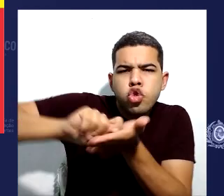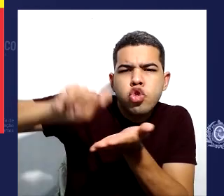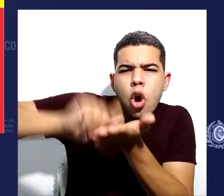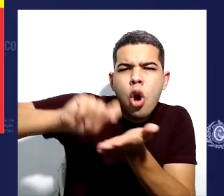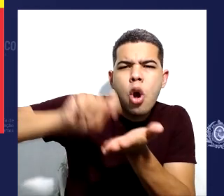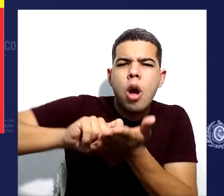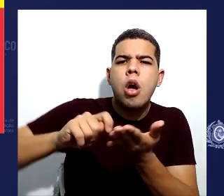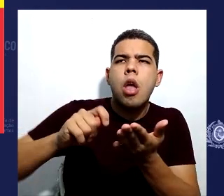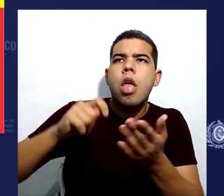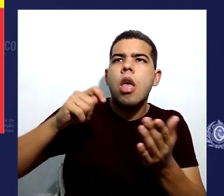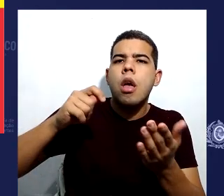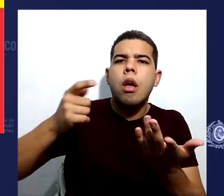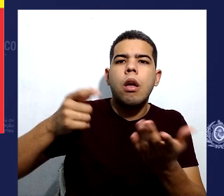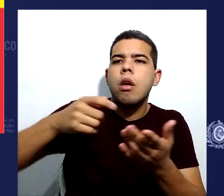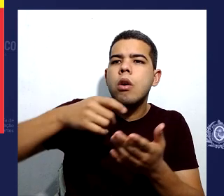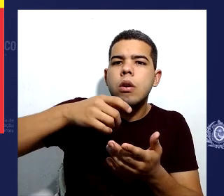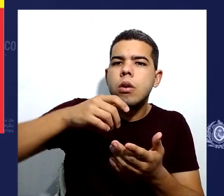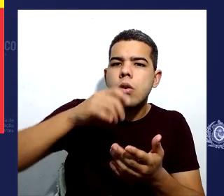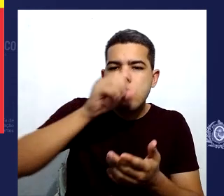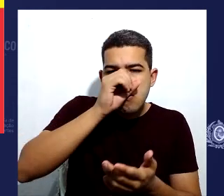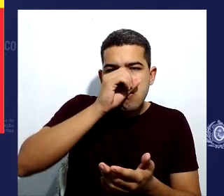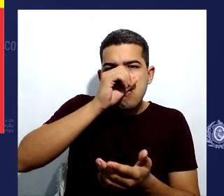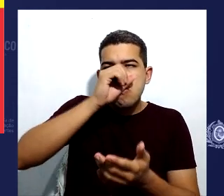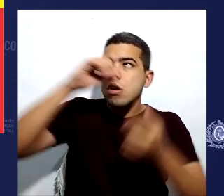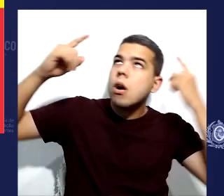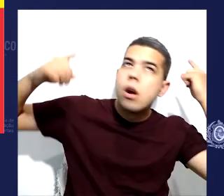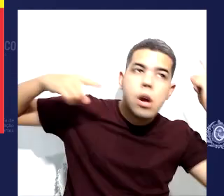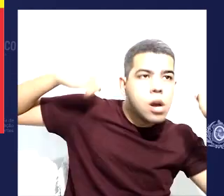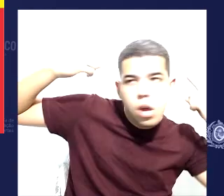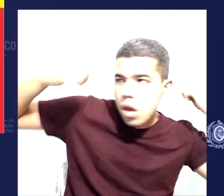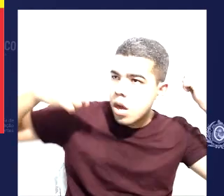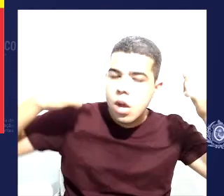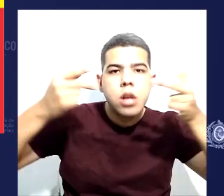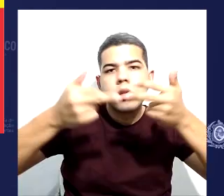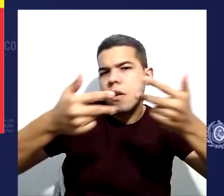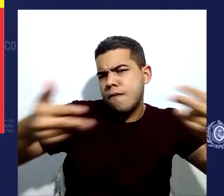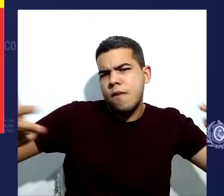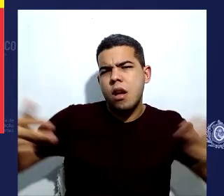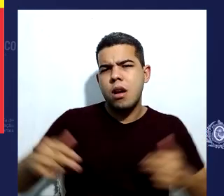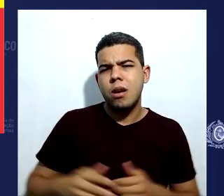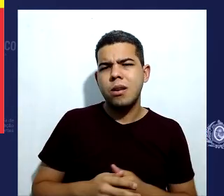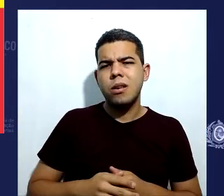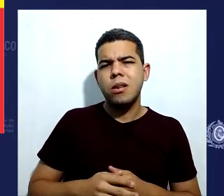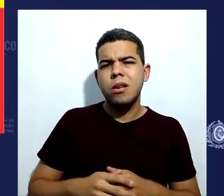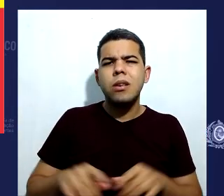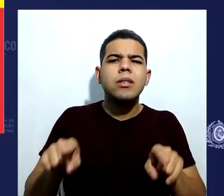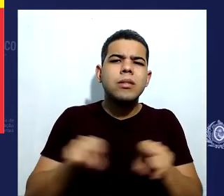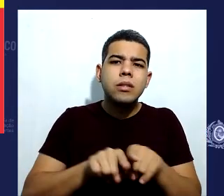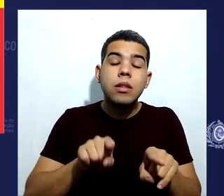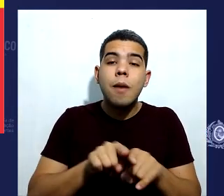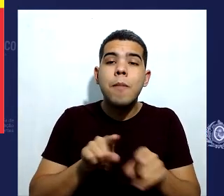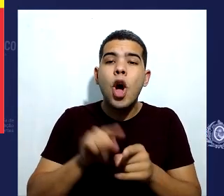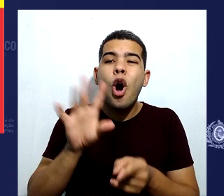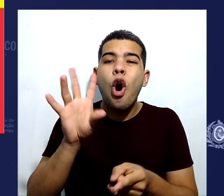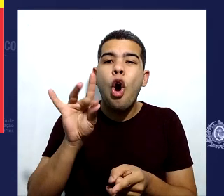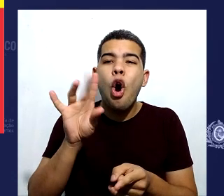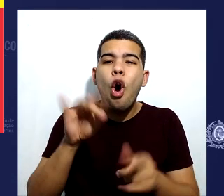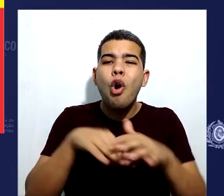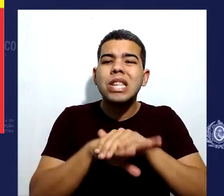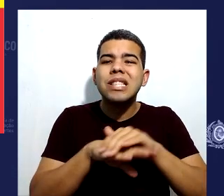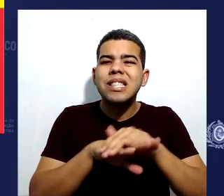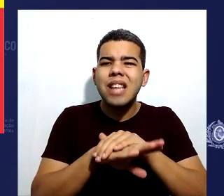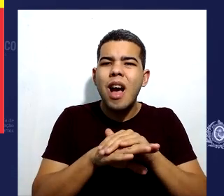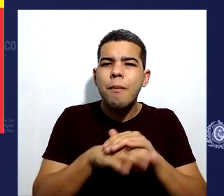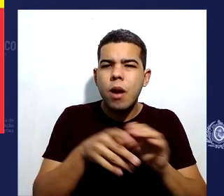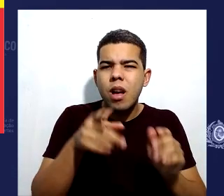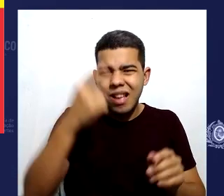e inalantes e, por exemplo, mesmo a cola de sapateiro, a acetona. E a gente tem